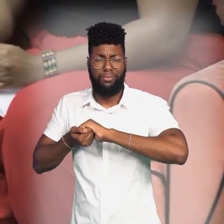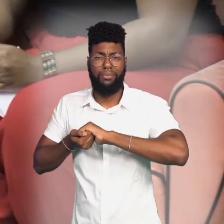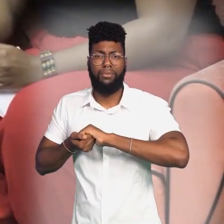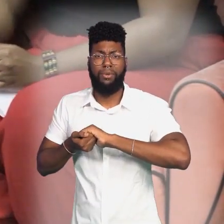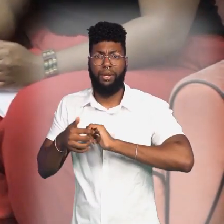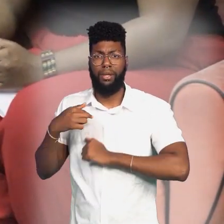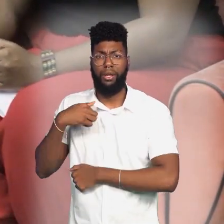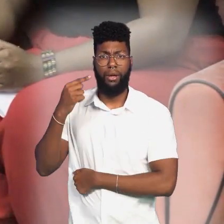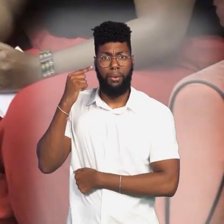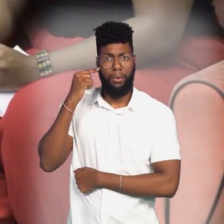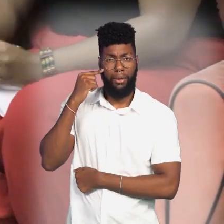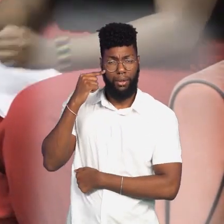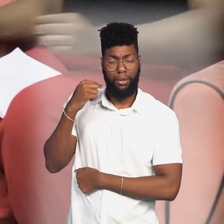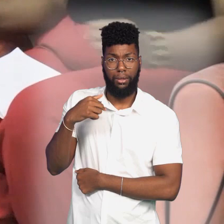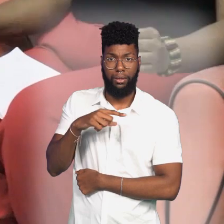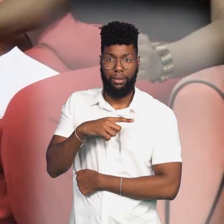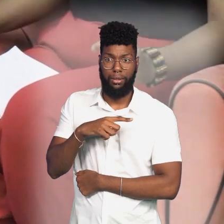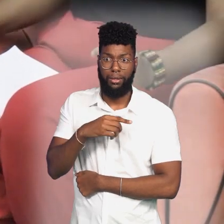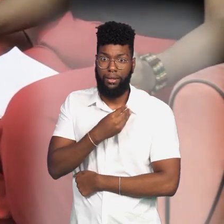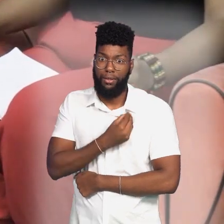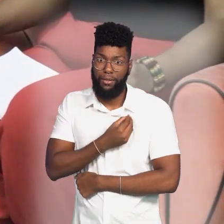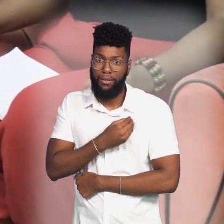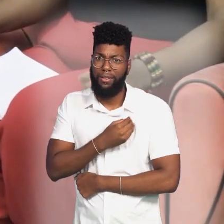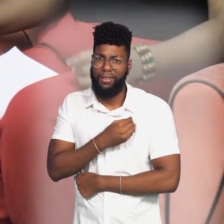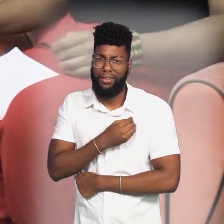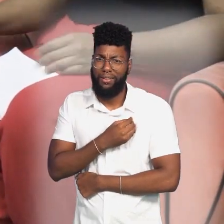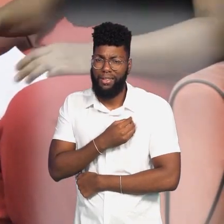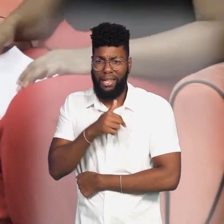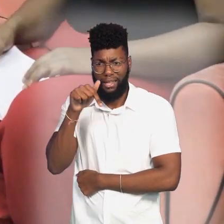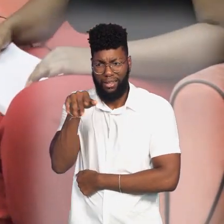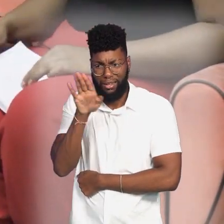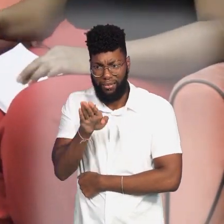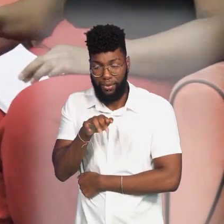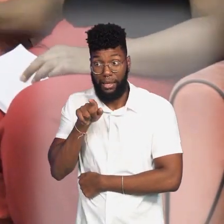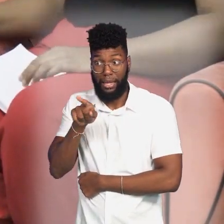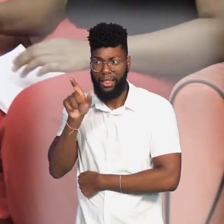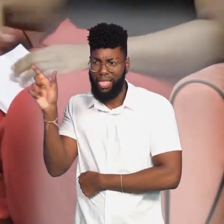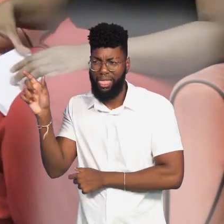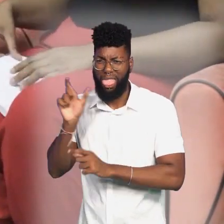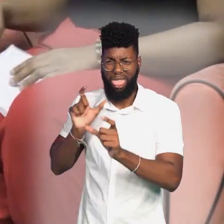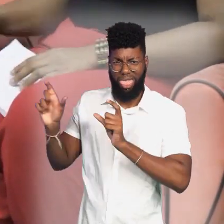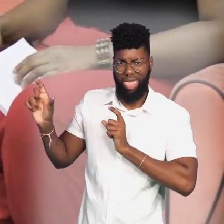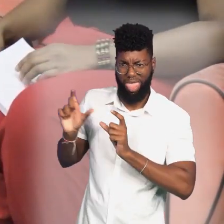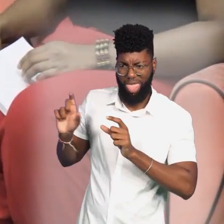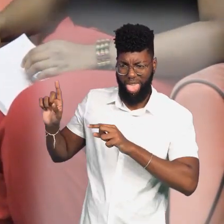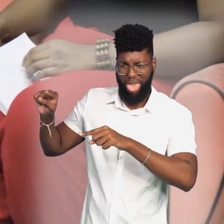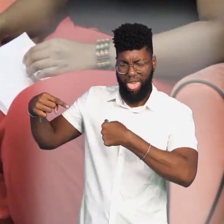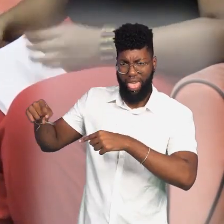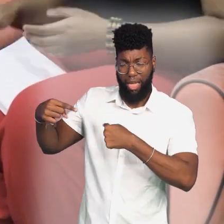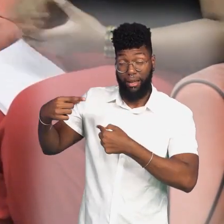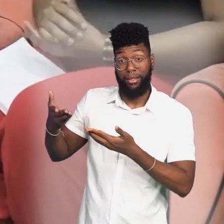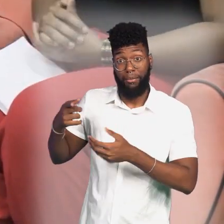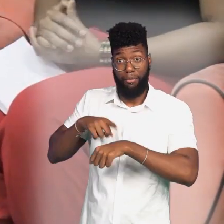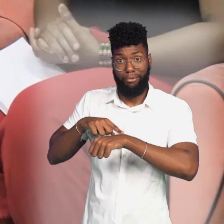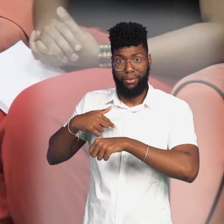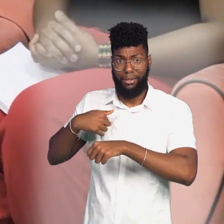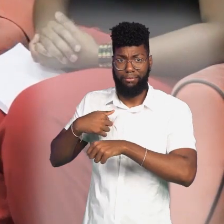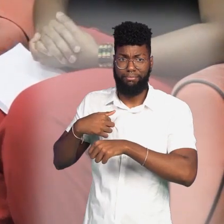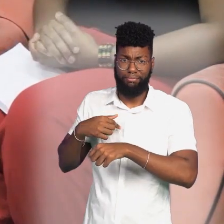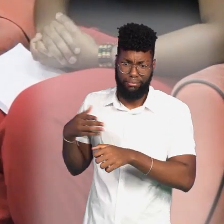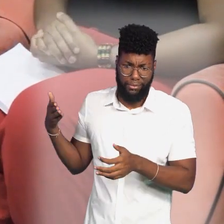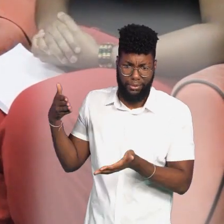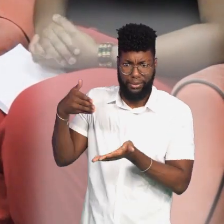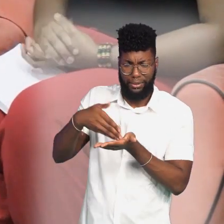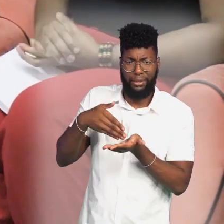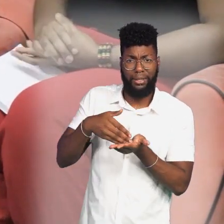eu achando que estou ainda no Brasil, aí ele me xingou tanto, aí eu, quando eu cheguei em casa, eu falei que se